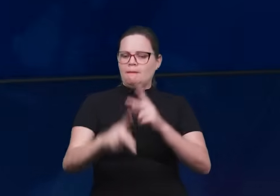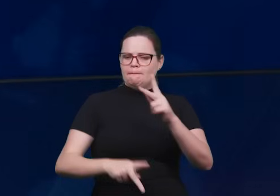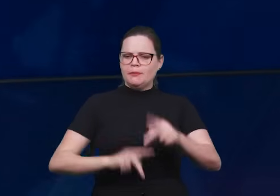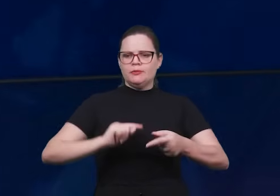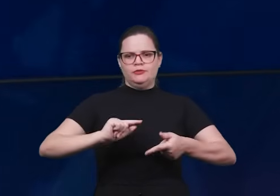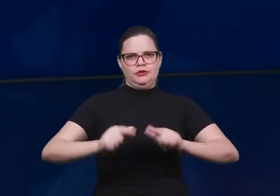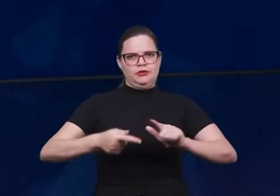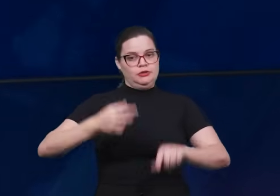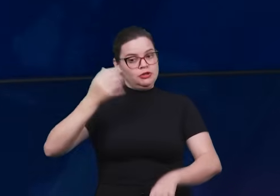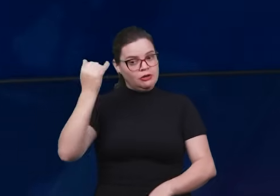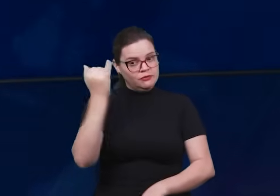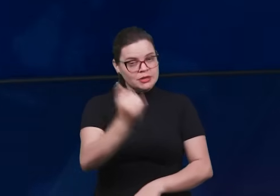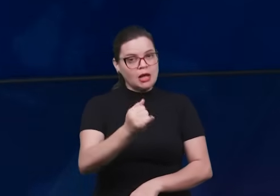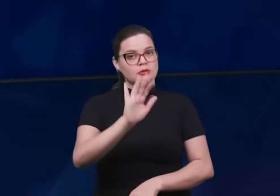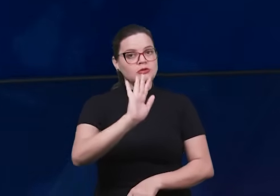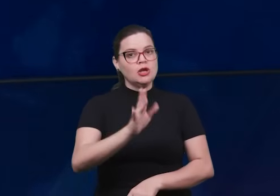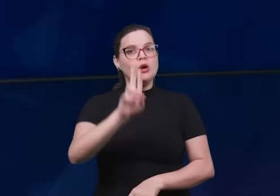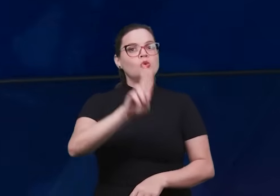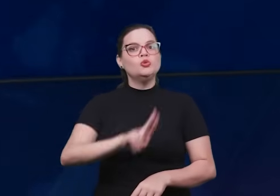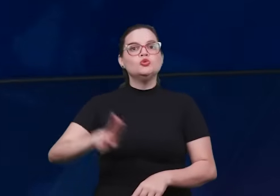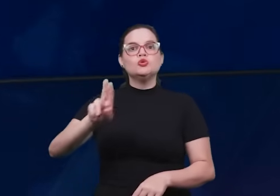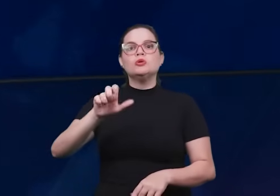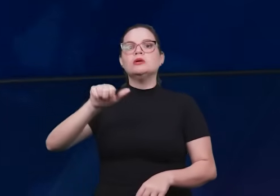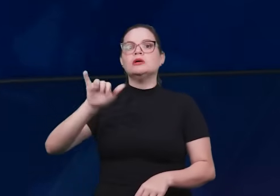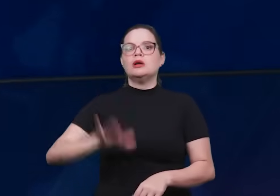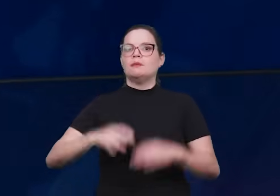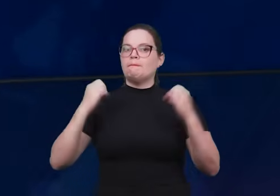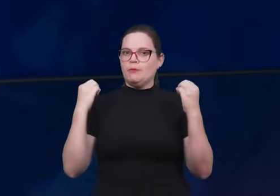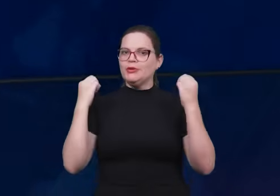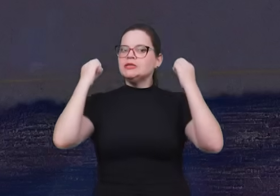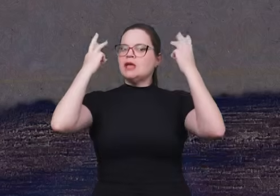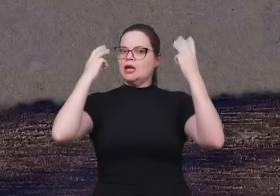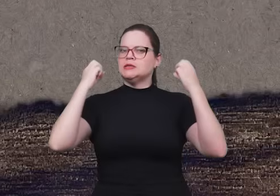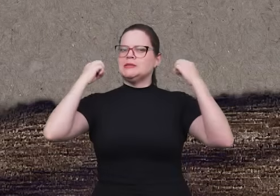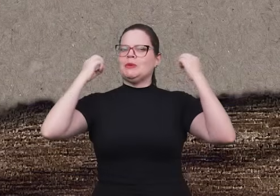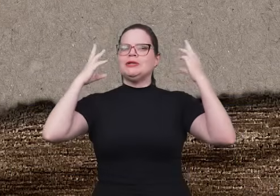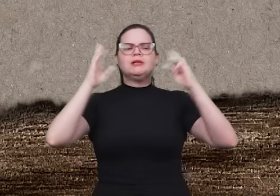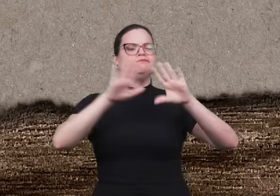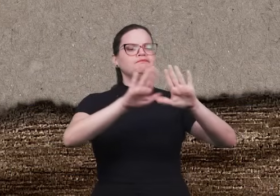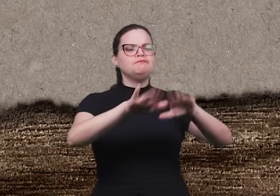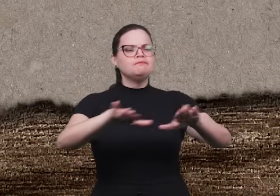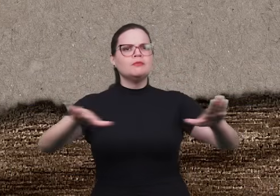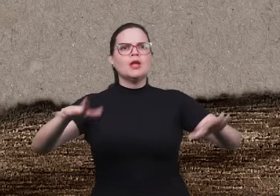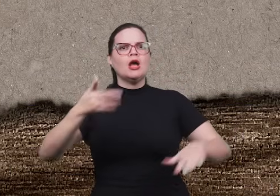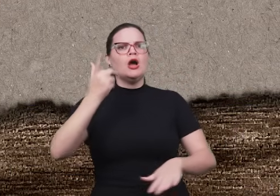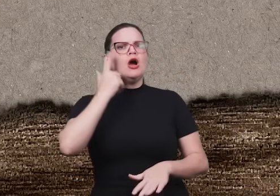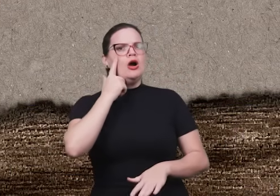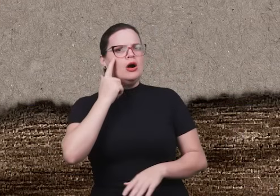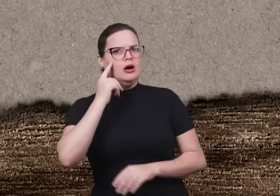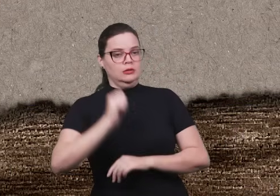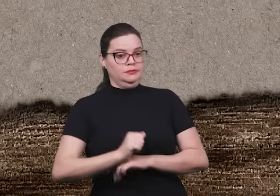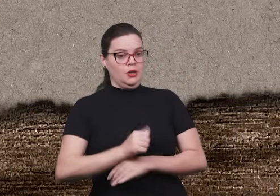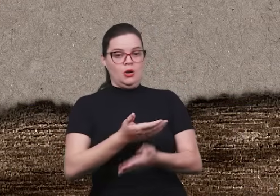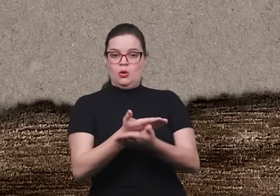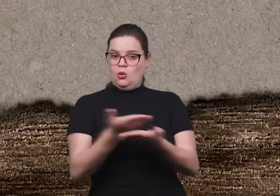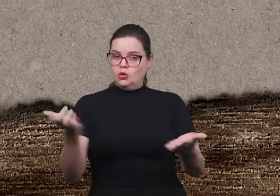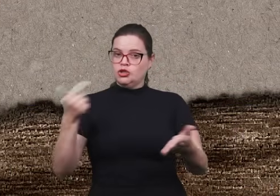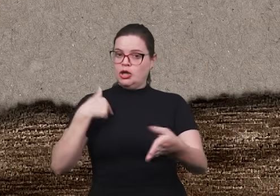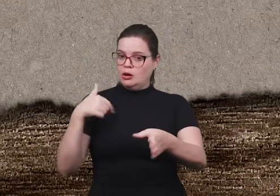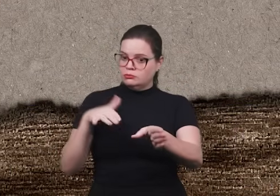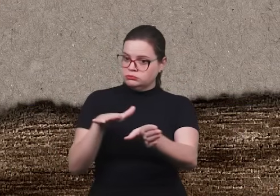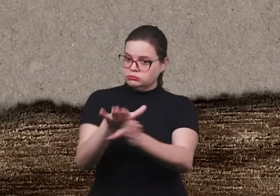esse povo por Moisés. E as palavras de Moisés foram estas: e estas palavras que hoje